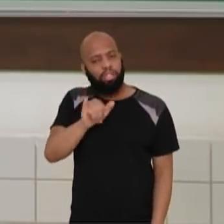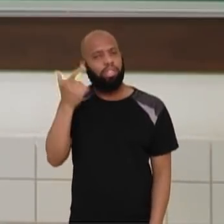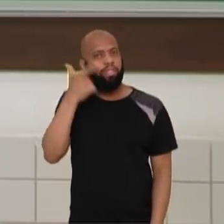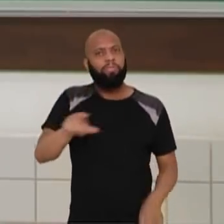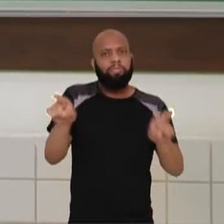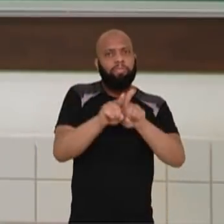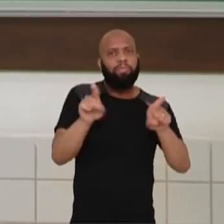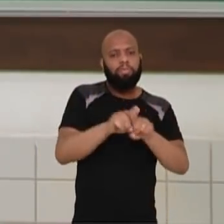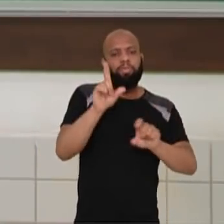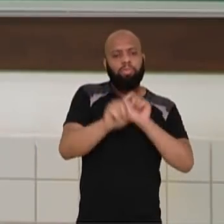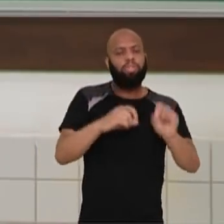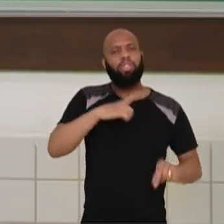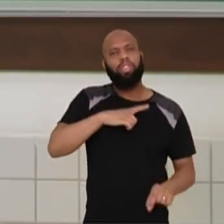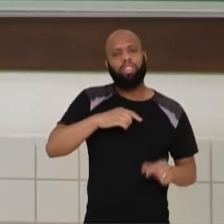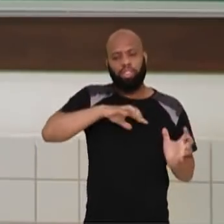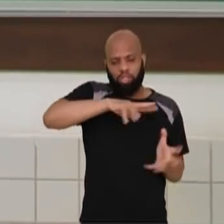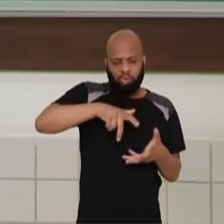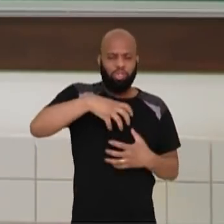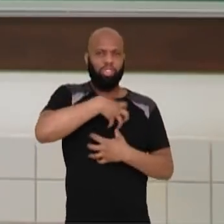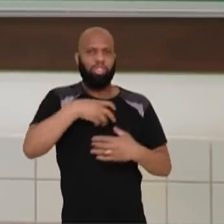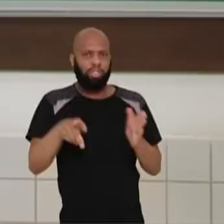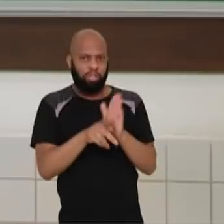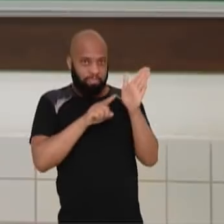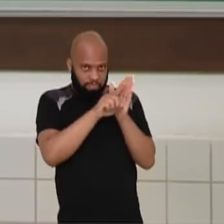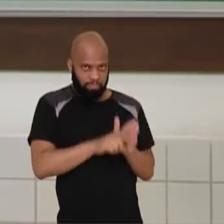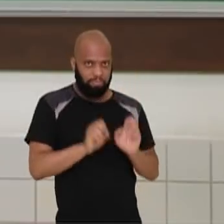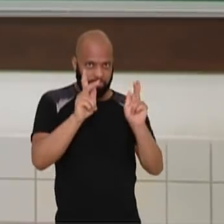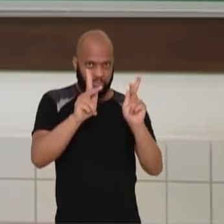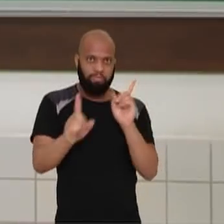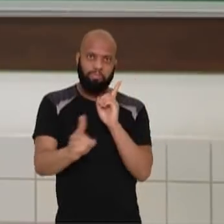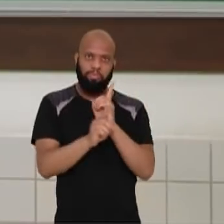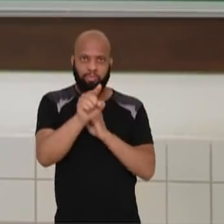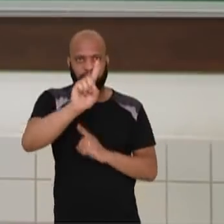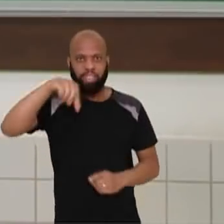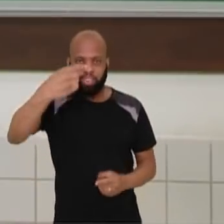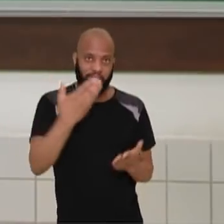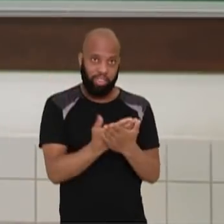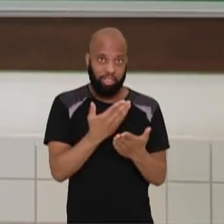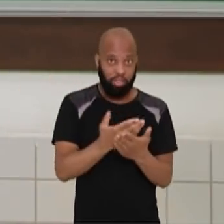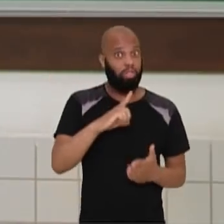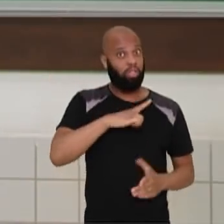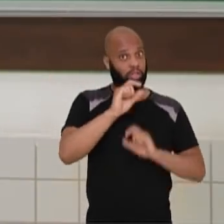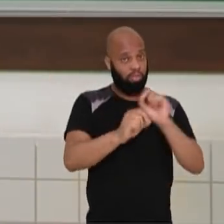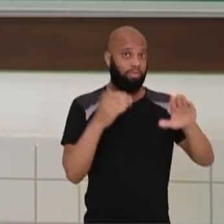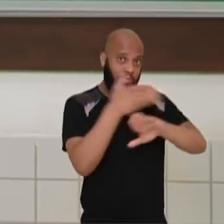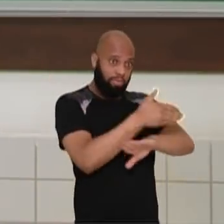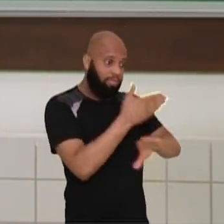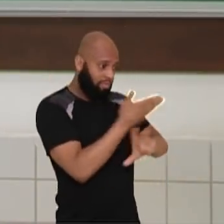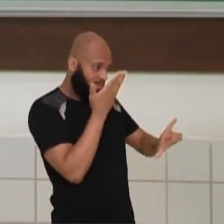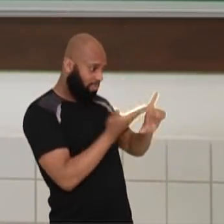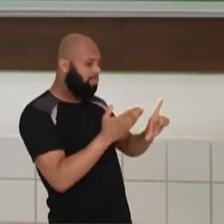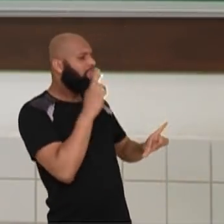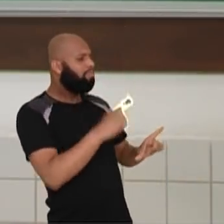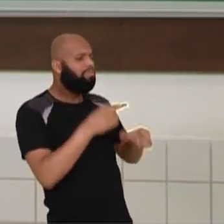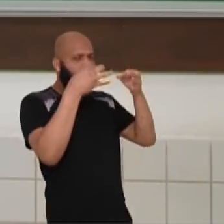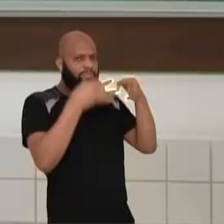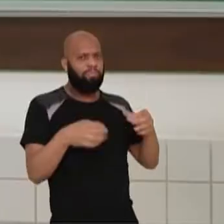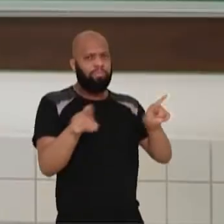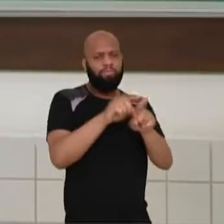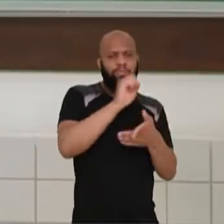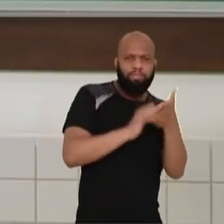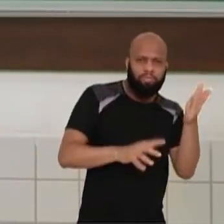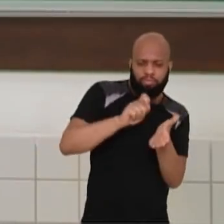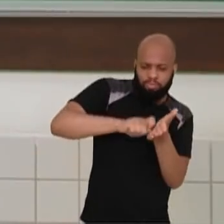conseguir definir esse mundo aí geral das pesquisas, ok? Então, não esquece de fazer o que você tem que fazer aí, faz o teu